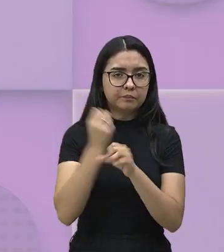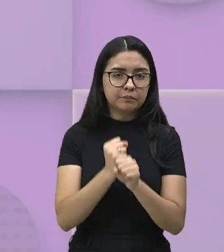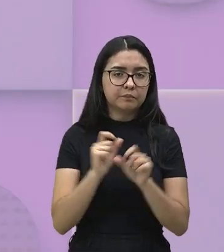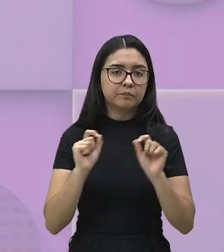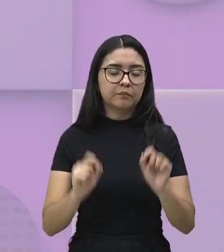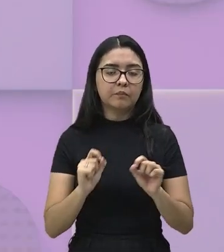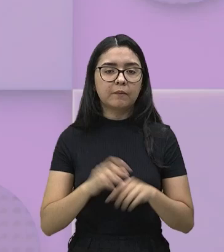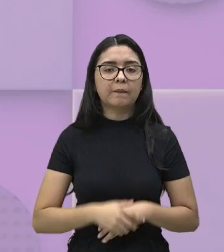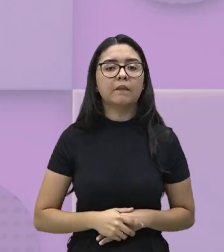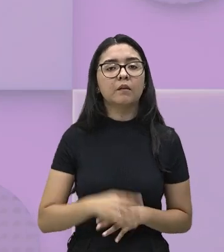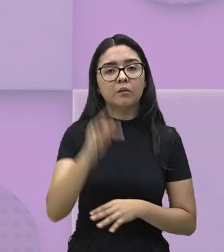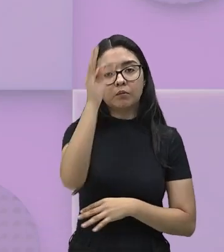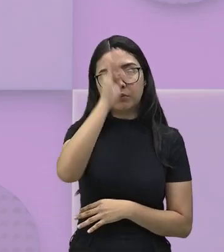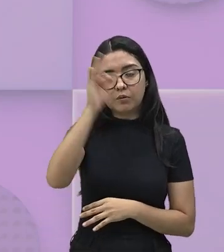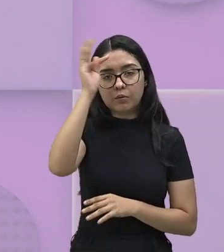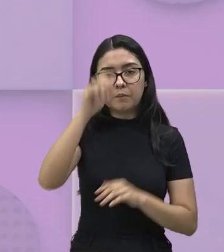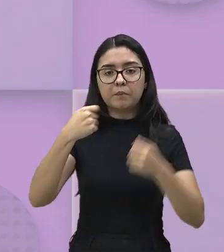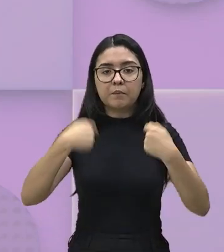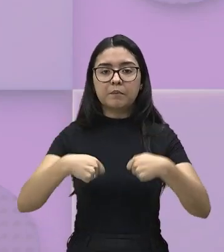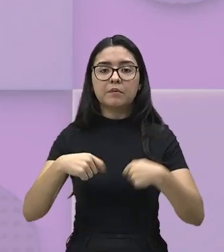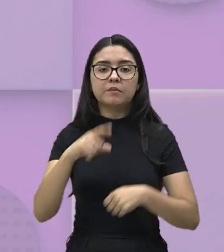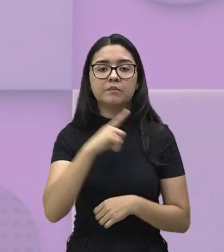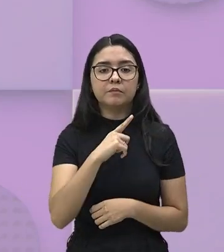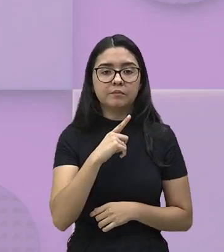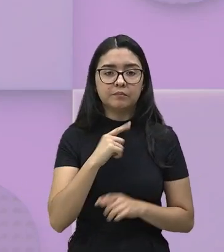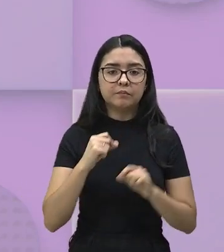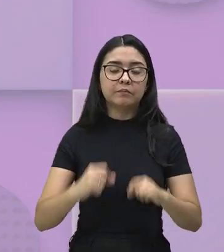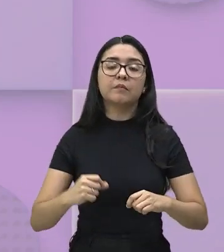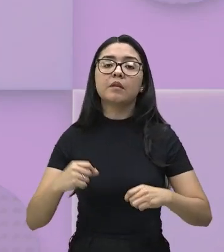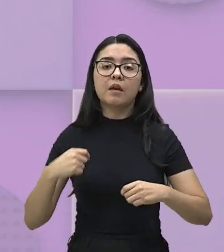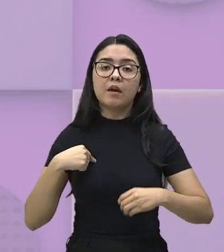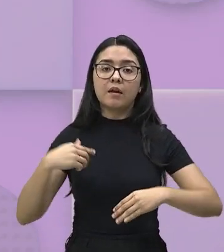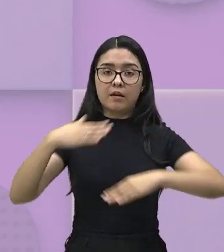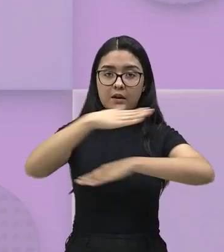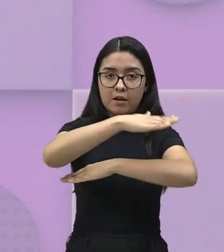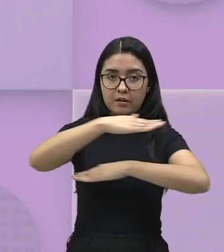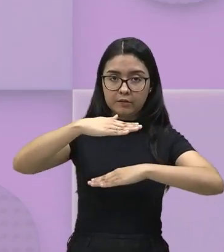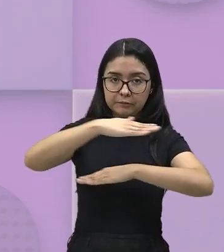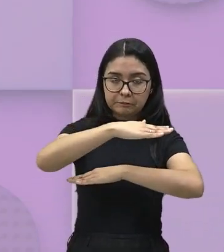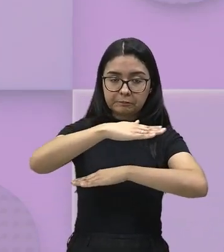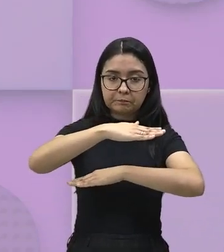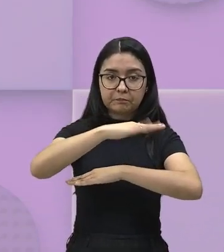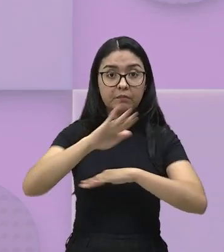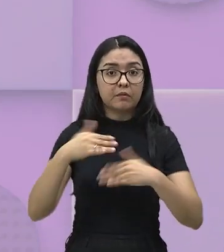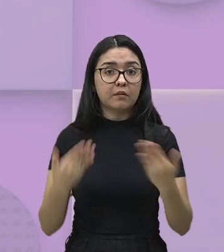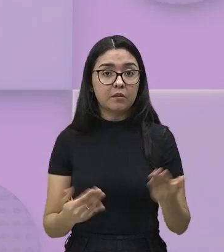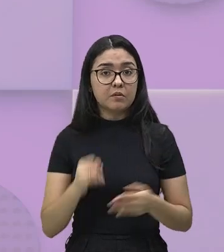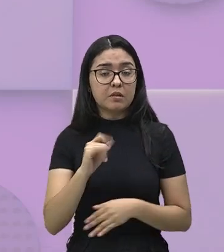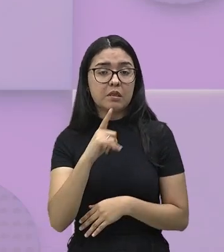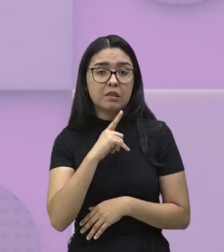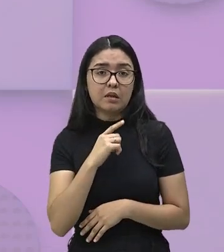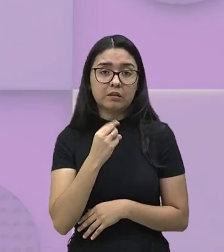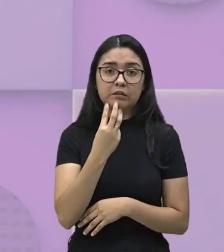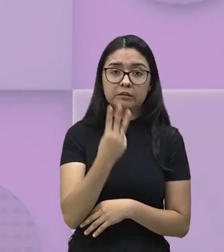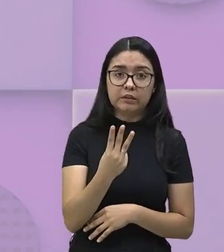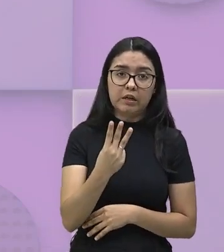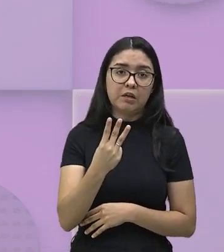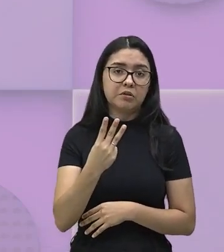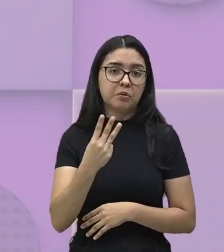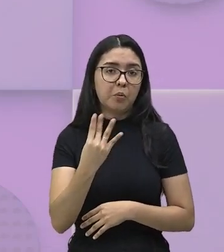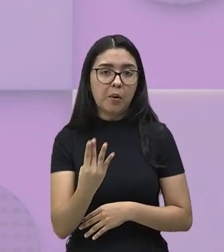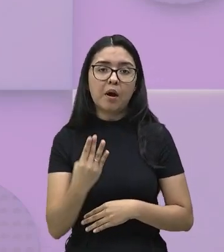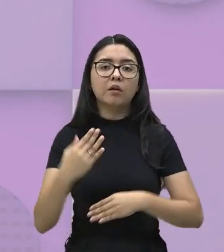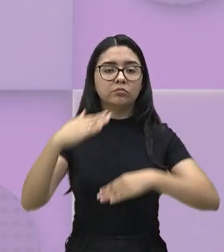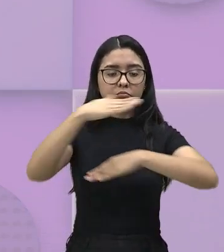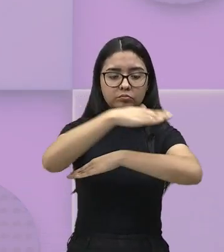Tales, primeiro, eu preciso ter um fecho de retas paralelas. Então, se eu tiver 3, 4 retas, e o que é